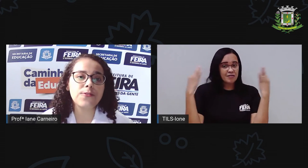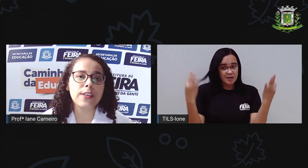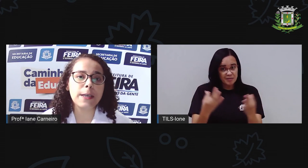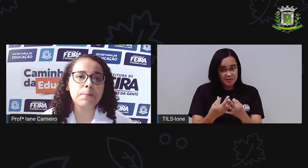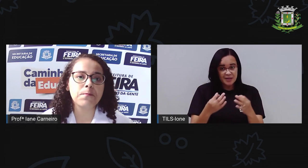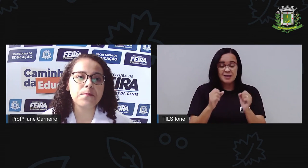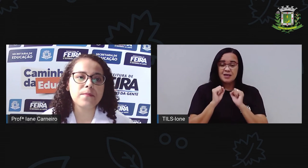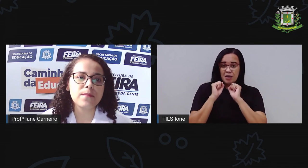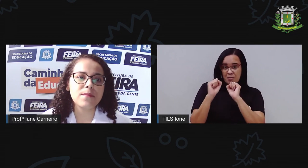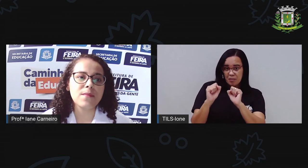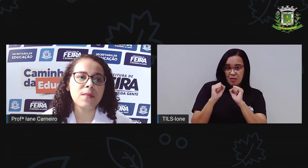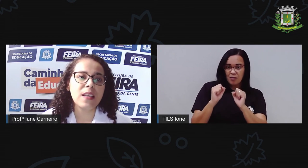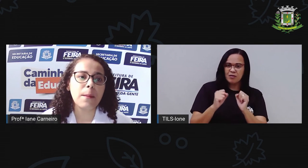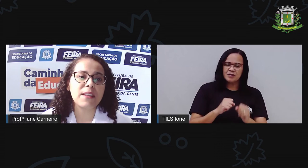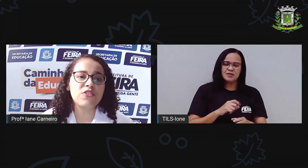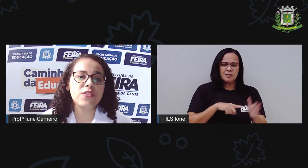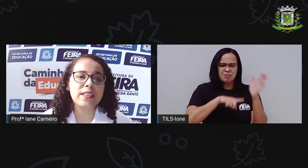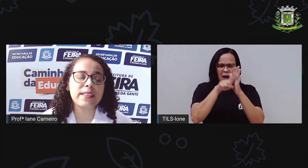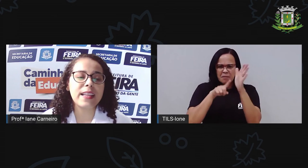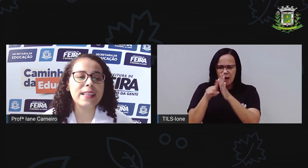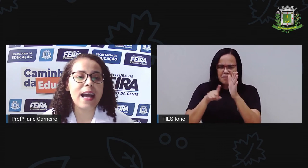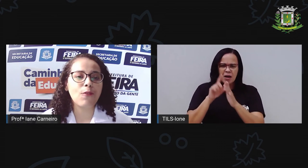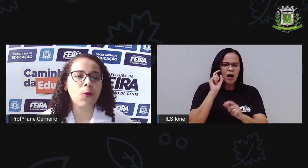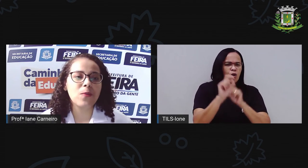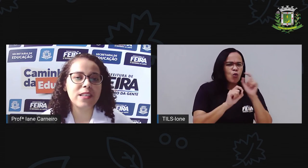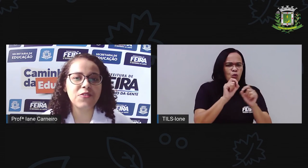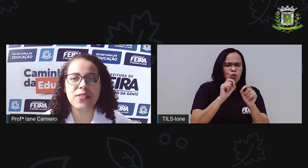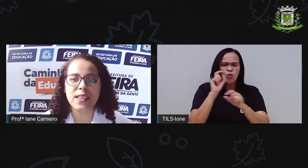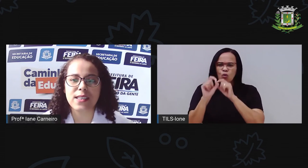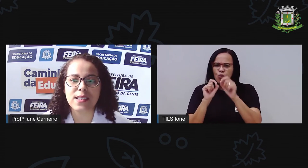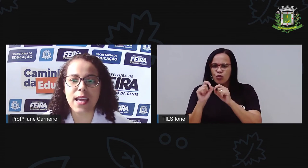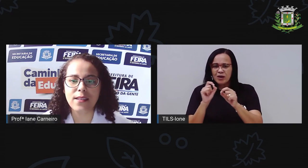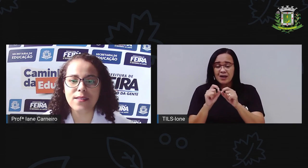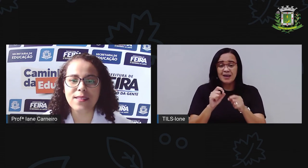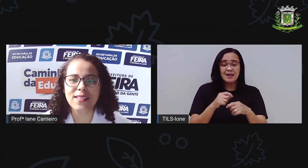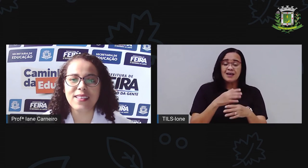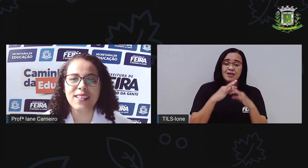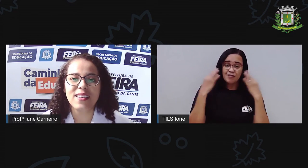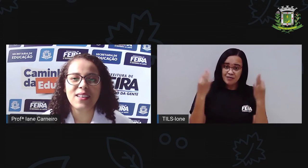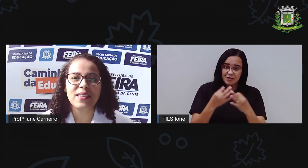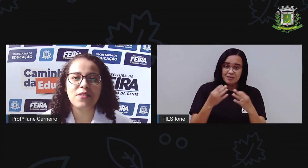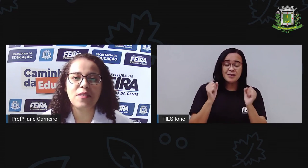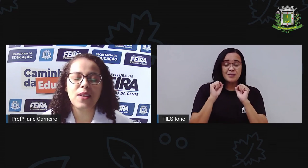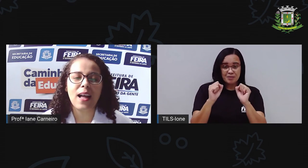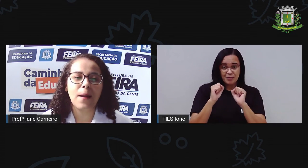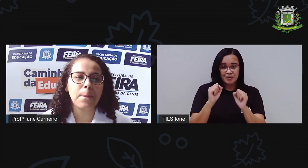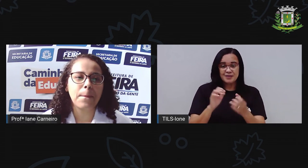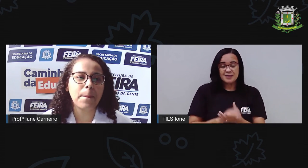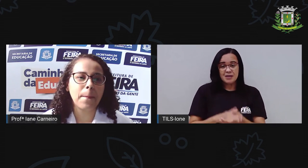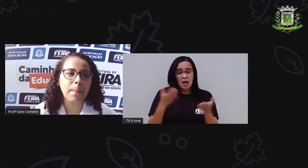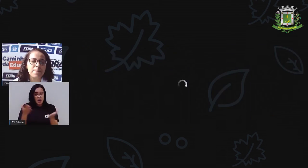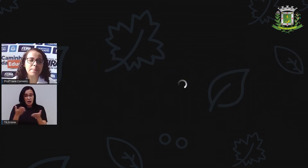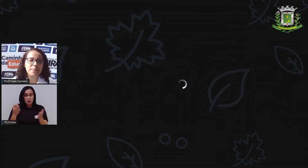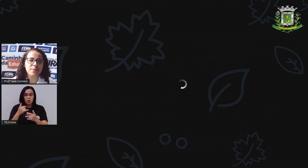é pra gente ver, pra gente treinar com algumas adivinhas. certo? Então vamos lá.